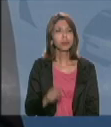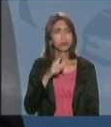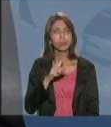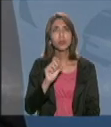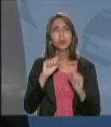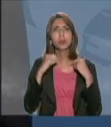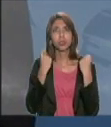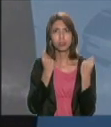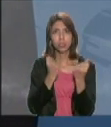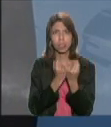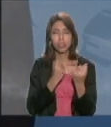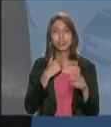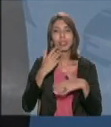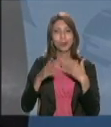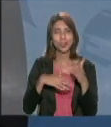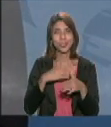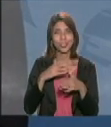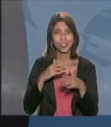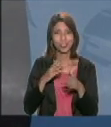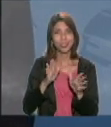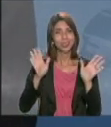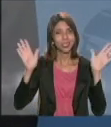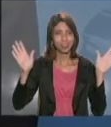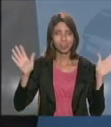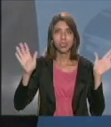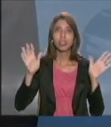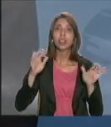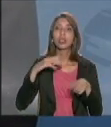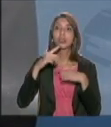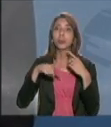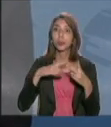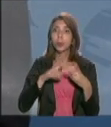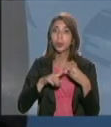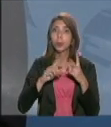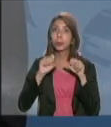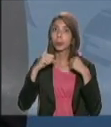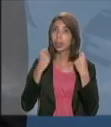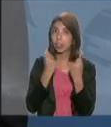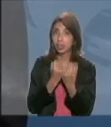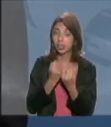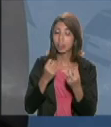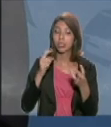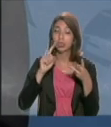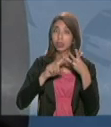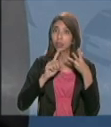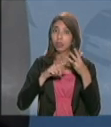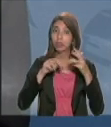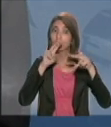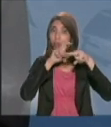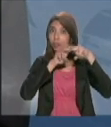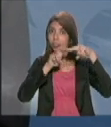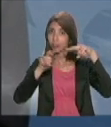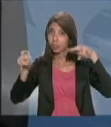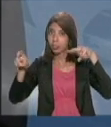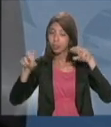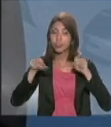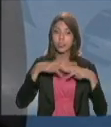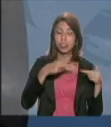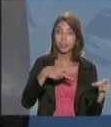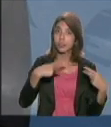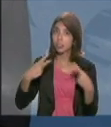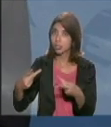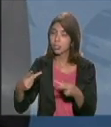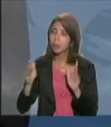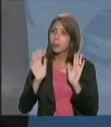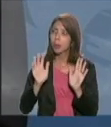Maracanã, depois do Cristo Redentor, primeiro é o Cristo Redentor, depois é o Maracanã e depois vem o Pão de Açúcar, em visitação. Só